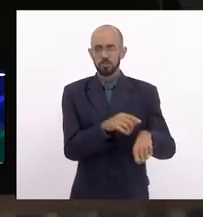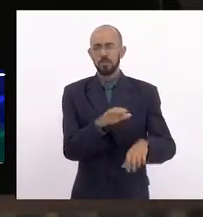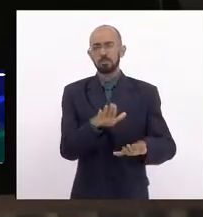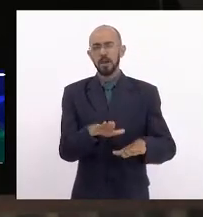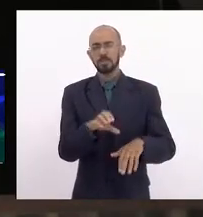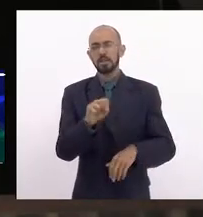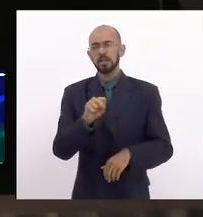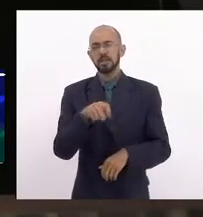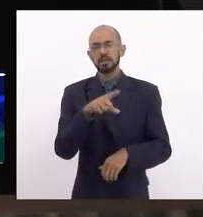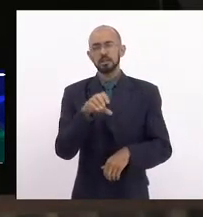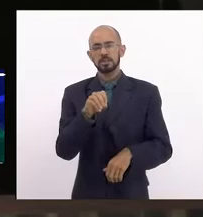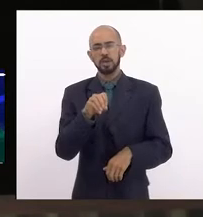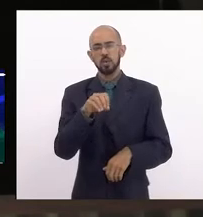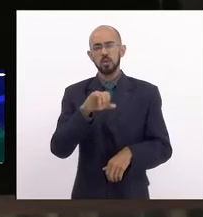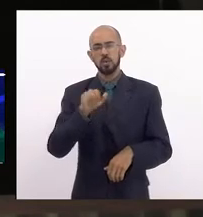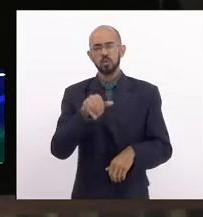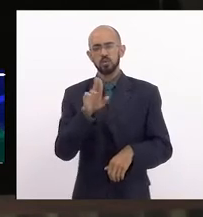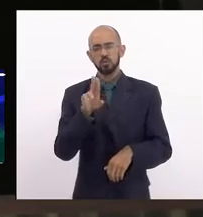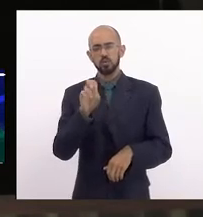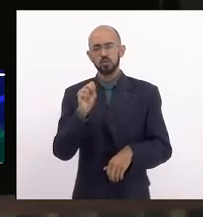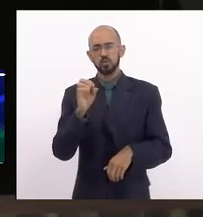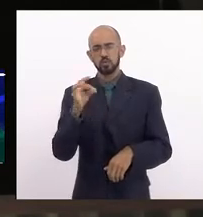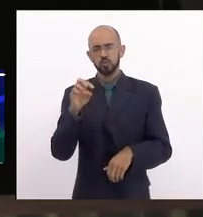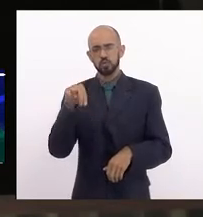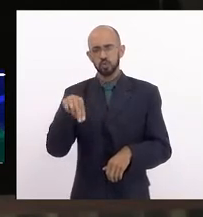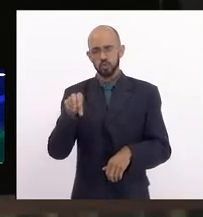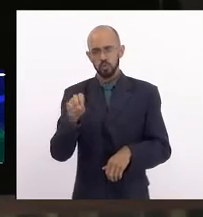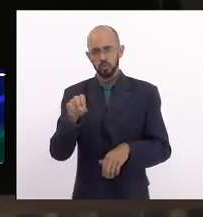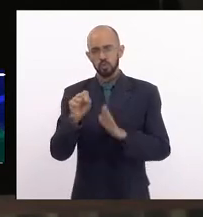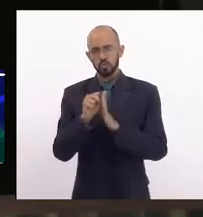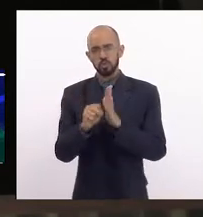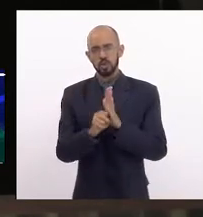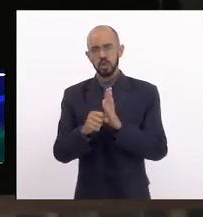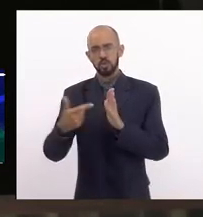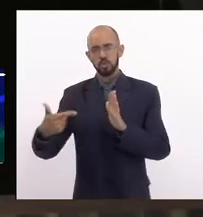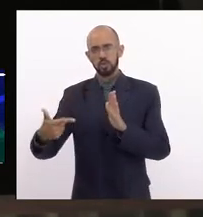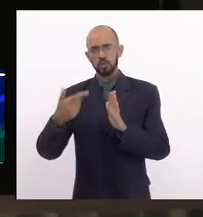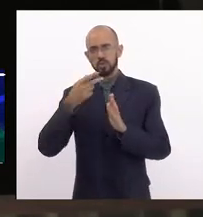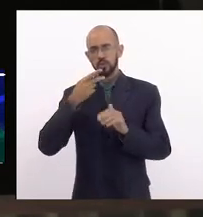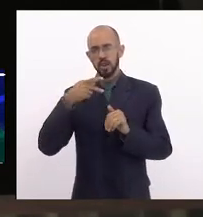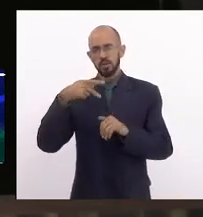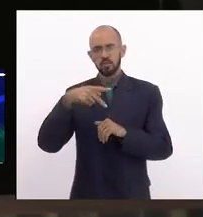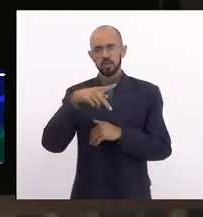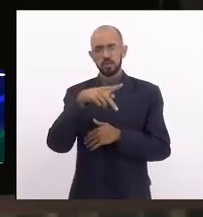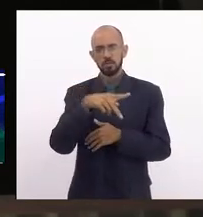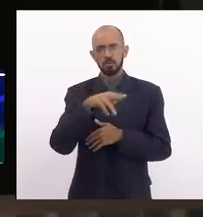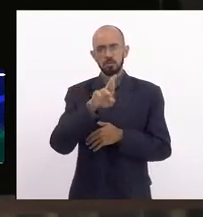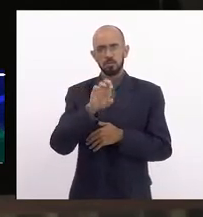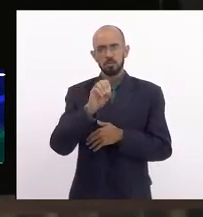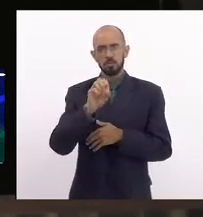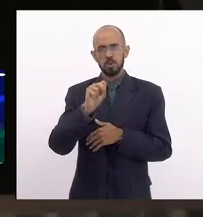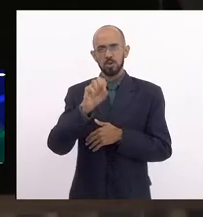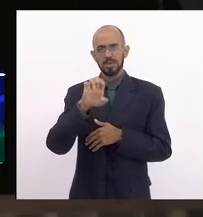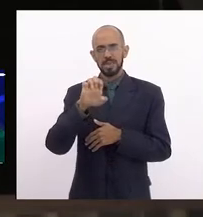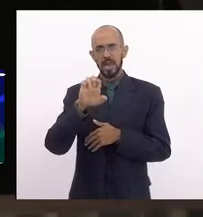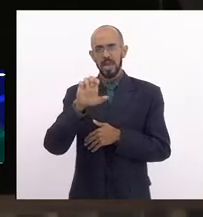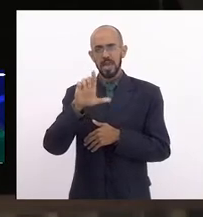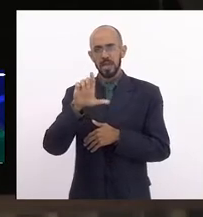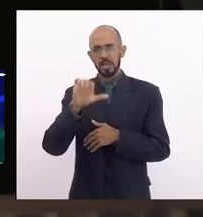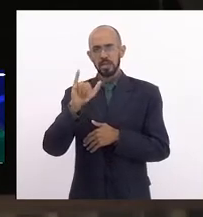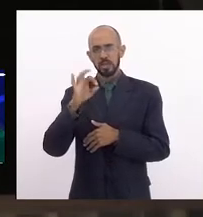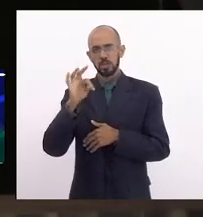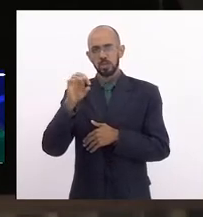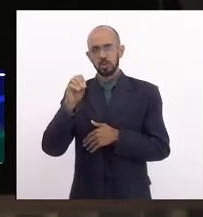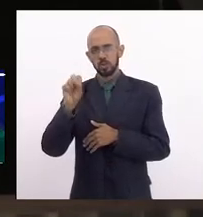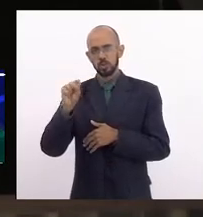exemplo no século segundo falava de fazer prosélitos para se referir a